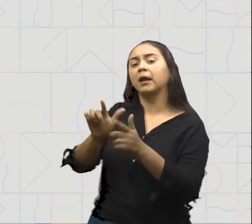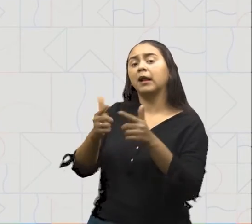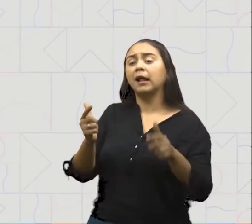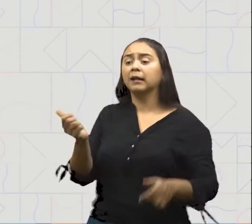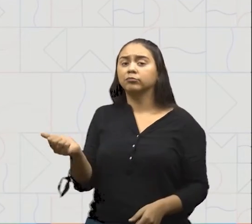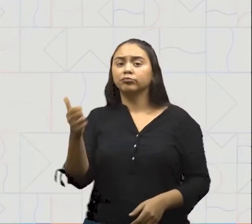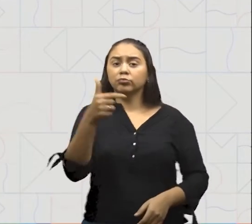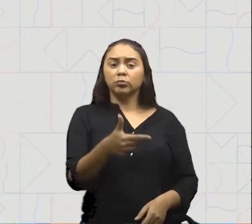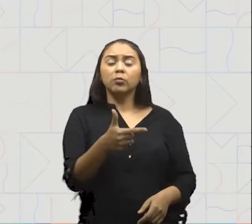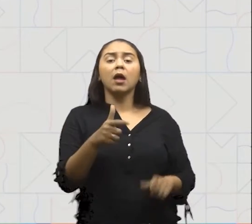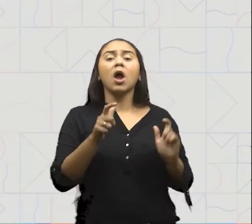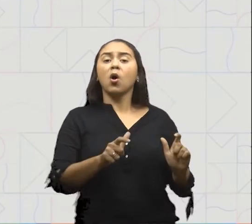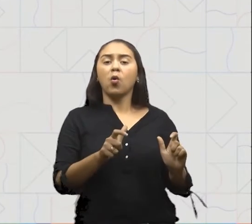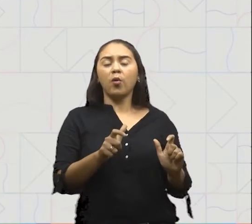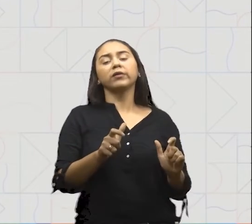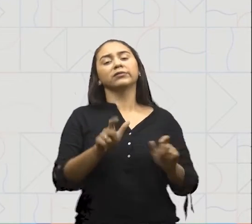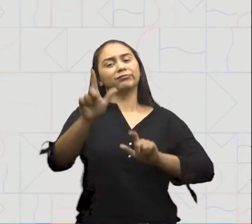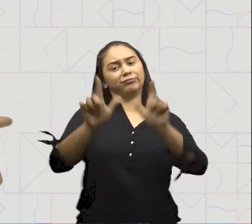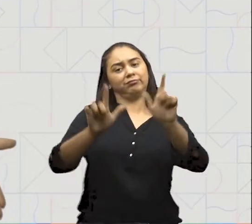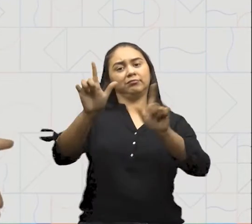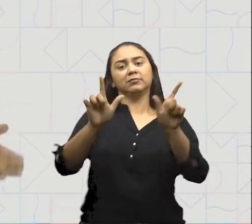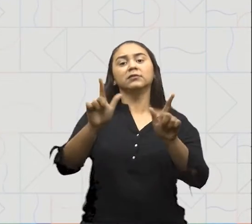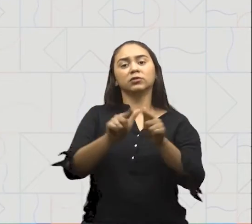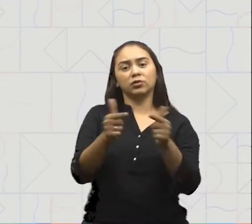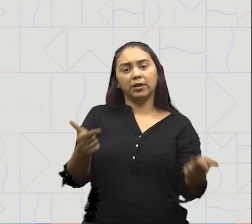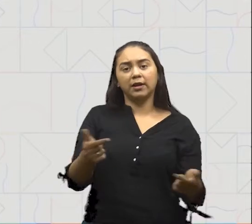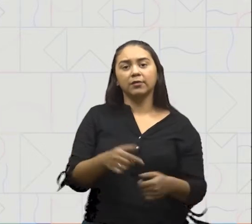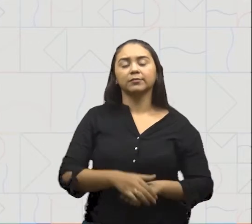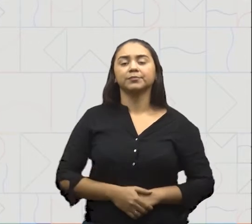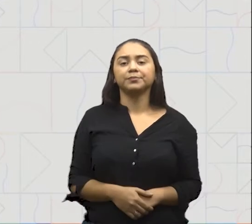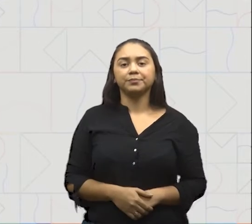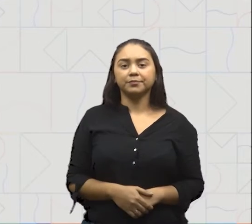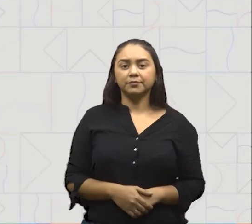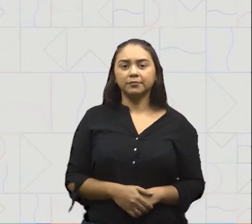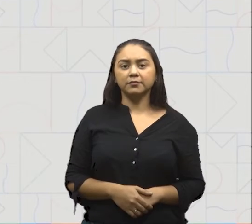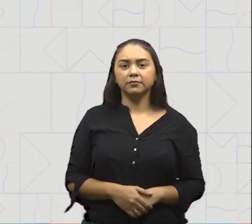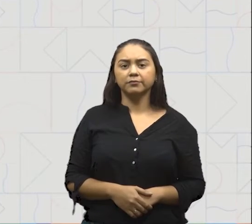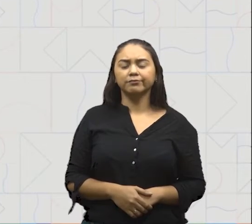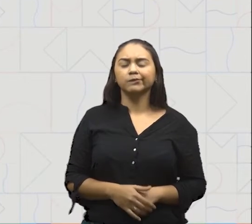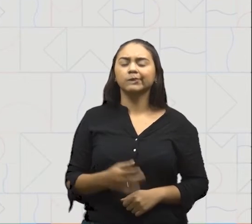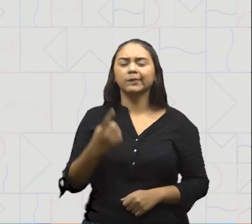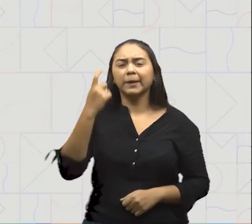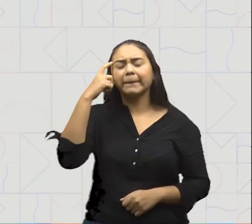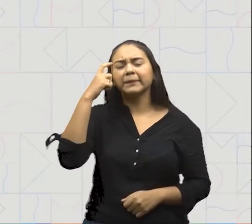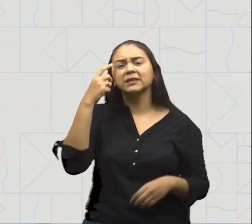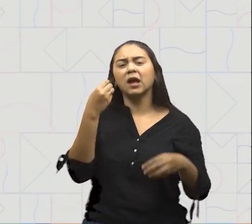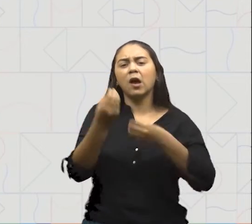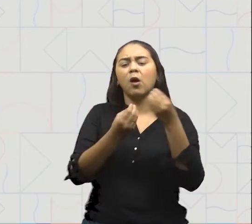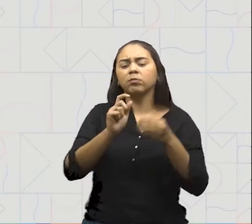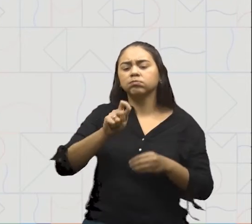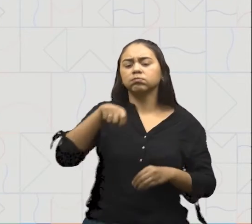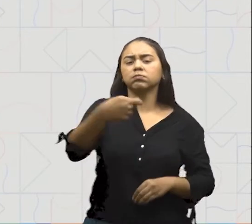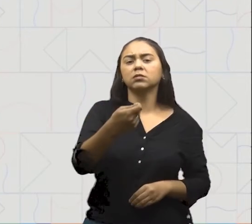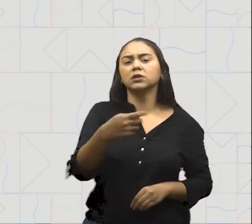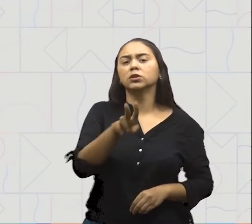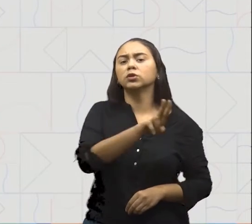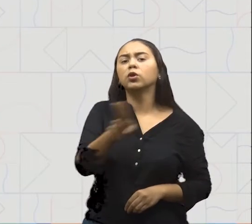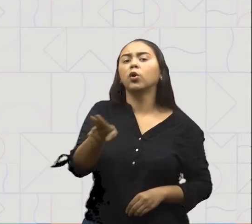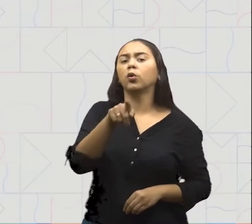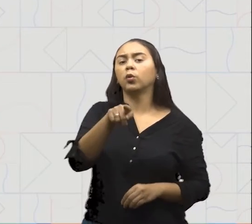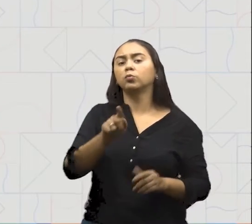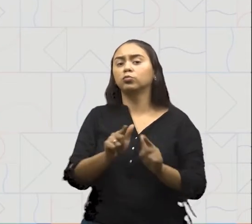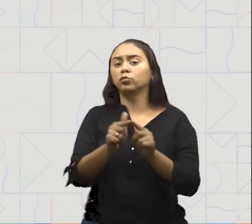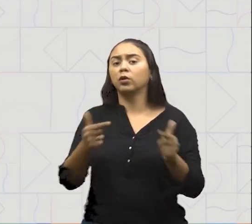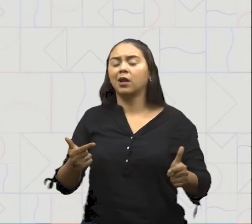de telejornal. Pode ser? Maravilha! Vamos lá! Como chamaremos o jornal? Eu tenho uma